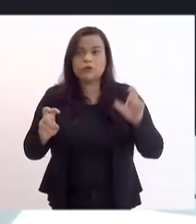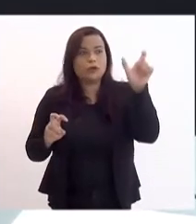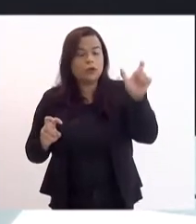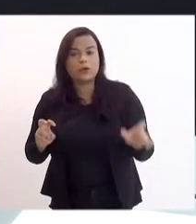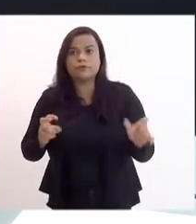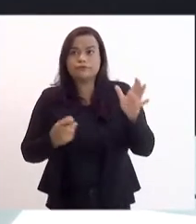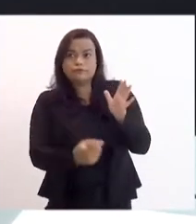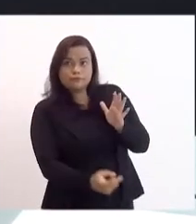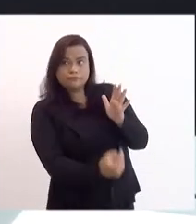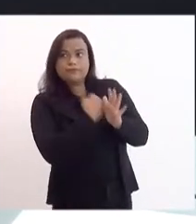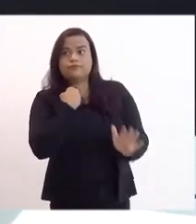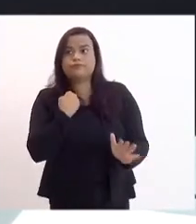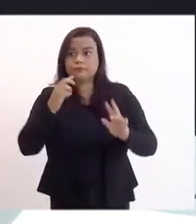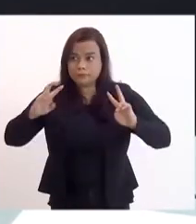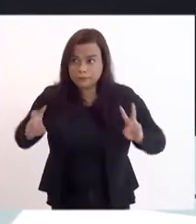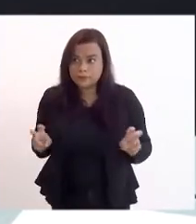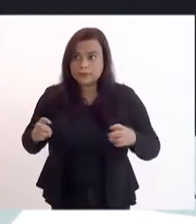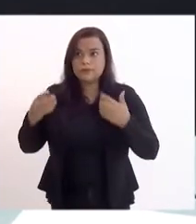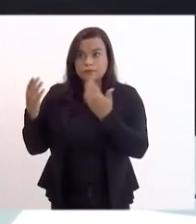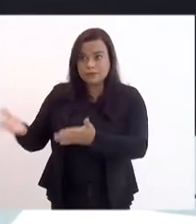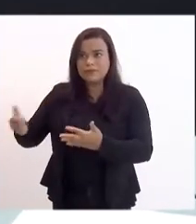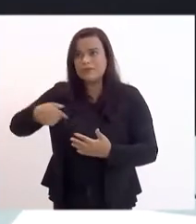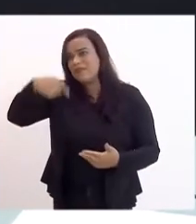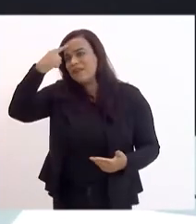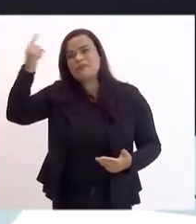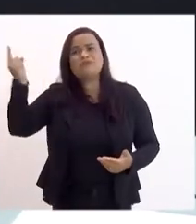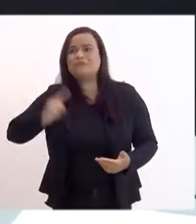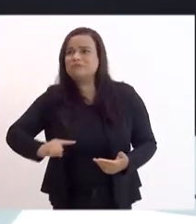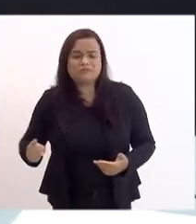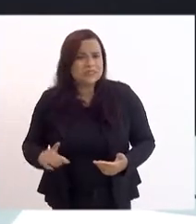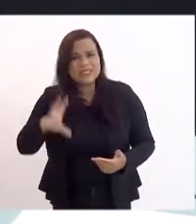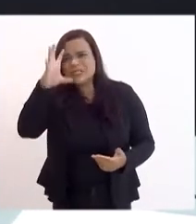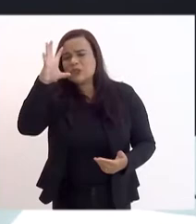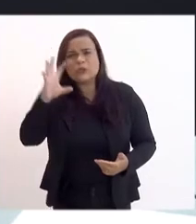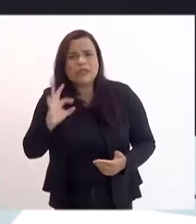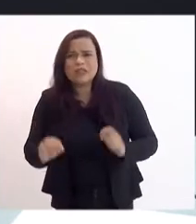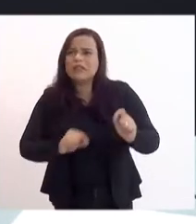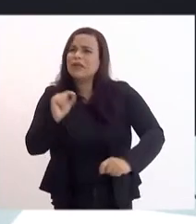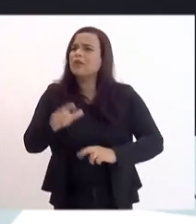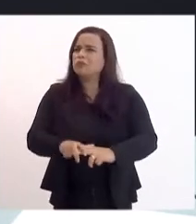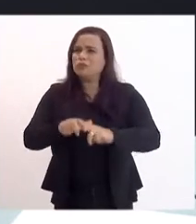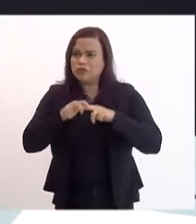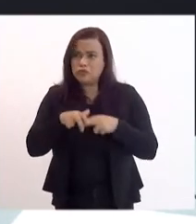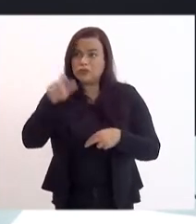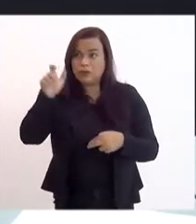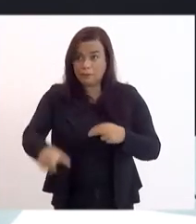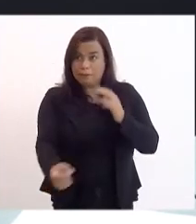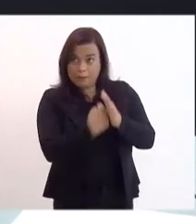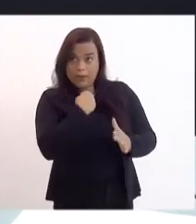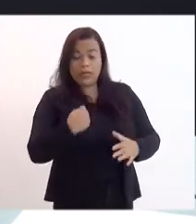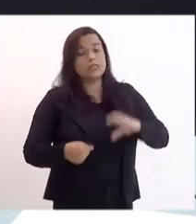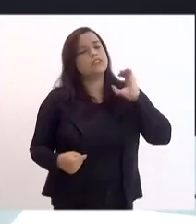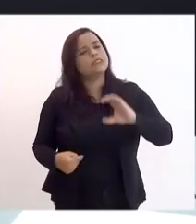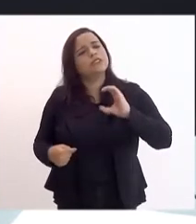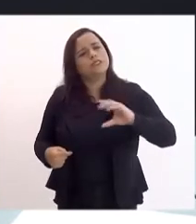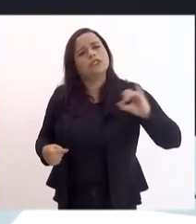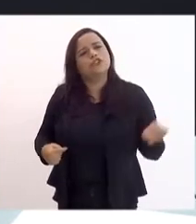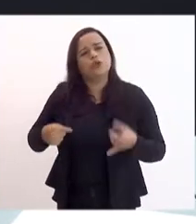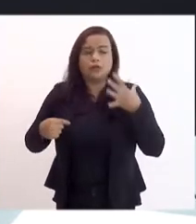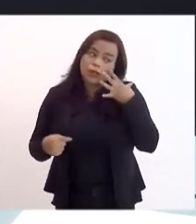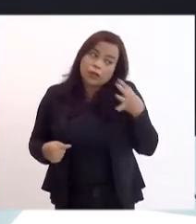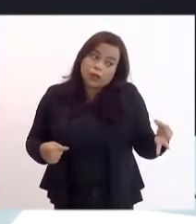levantou essa questão. Eu nem bem entendi por quê. Ele me pergunta o seguinte, como é que a CCJ vê essa questão